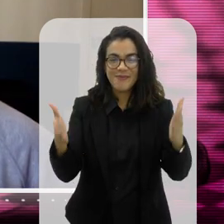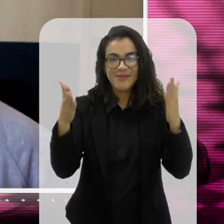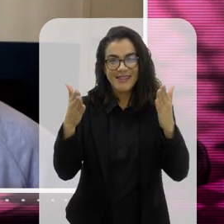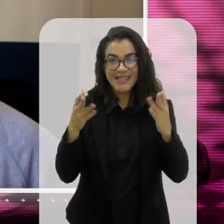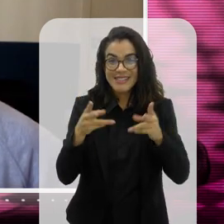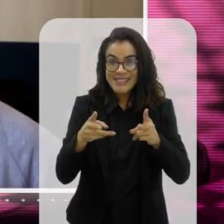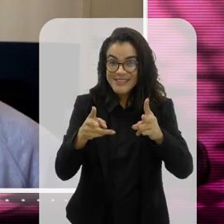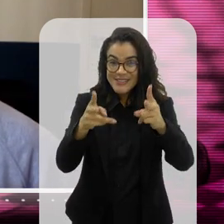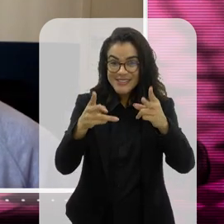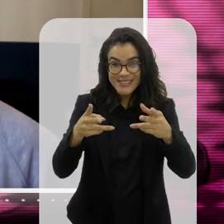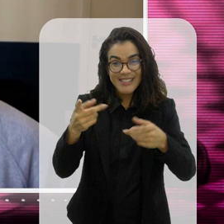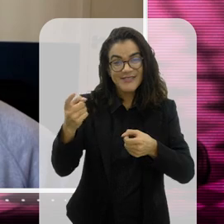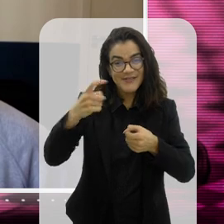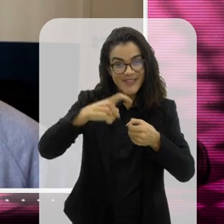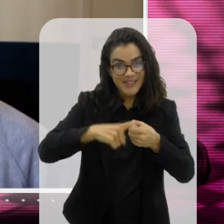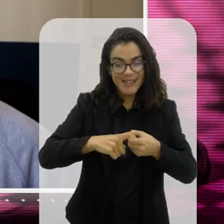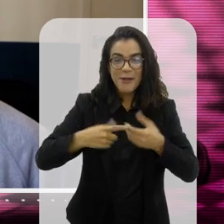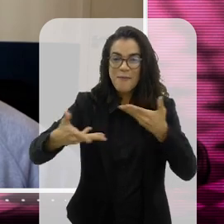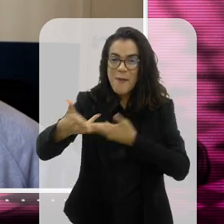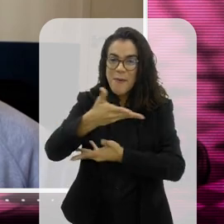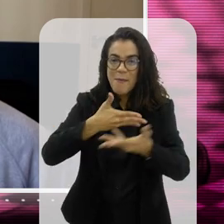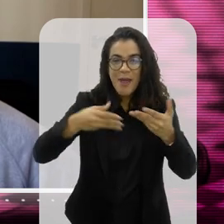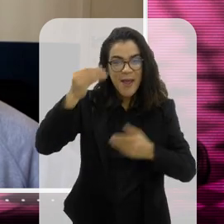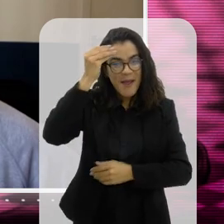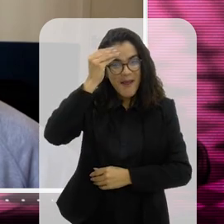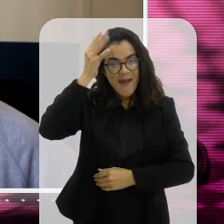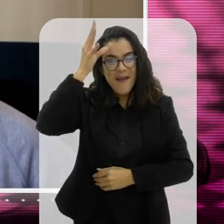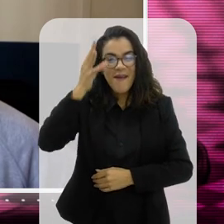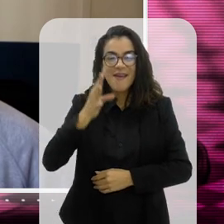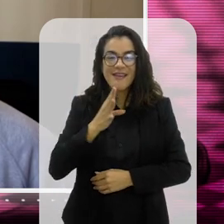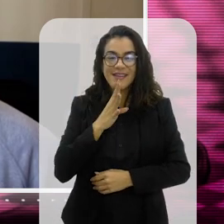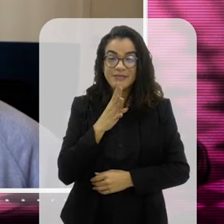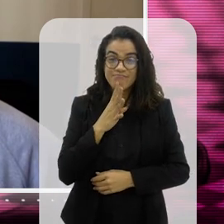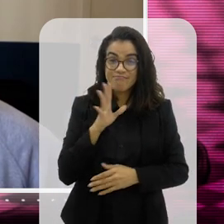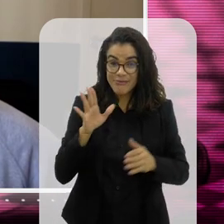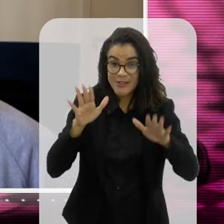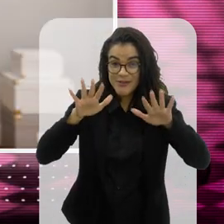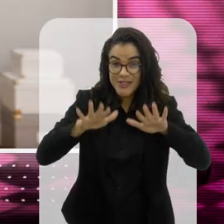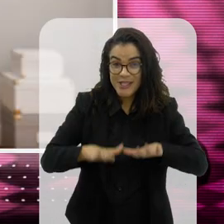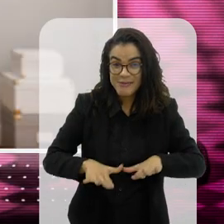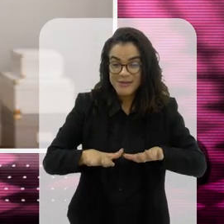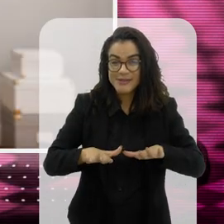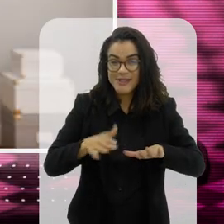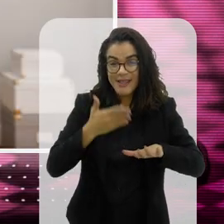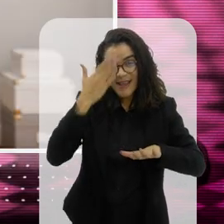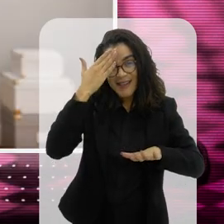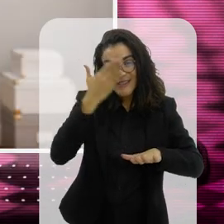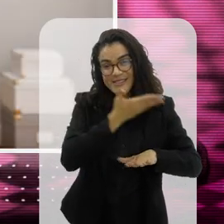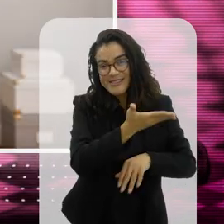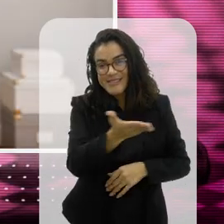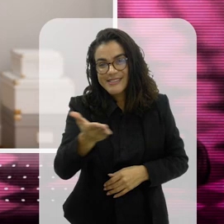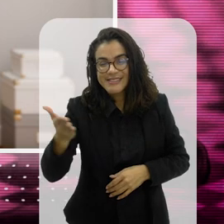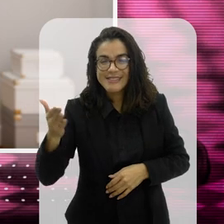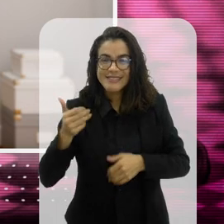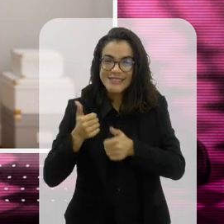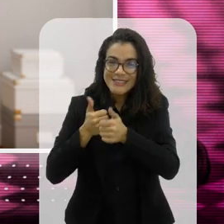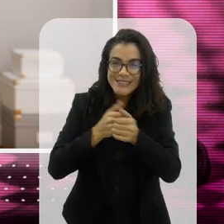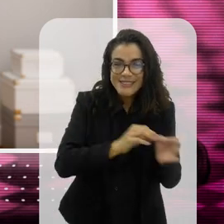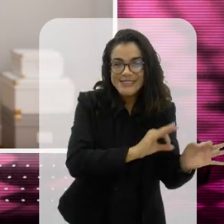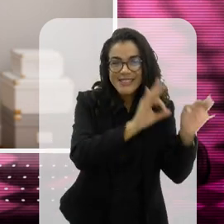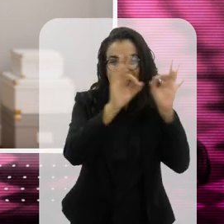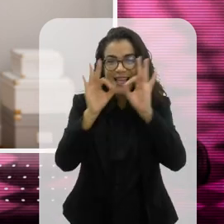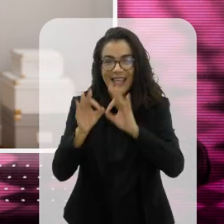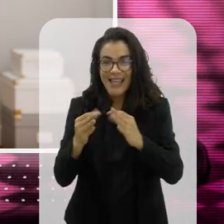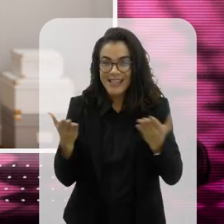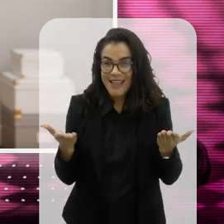de portas abertas para sempre que vocês quiserem voltar e partilhar conhecimento com a gente. Ficamos por aqui. Agradeço a você